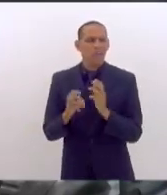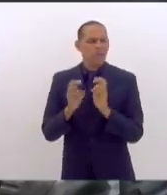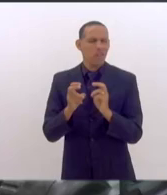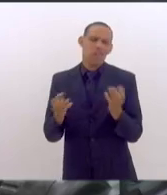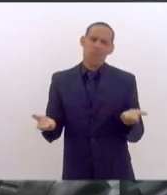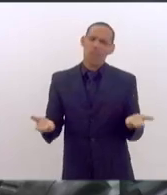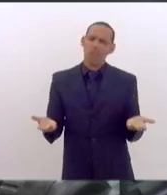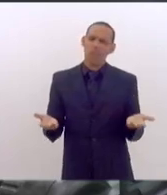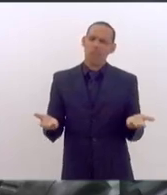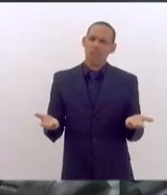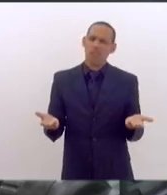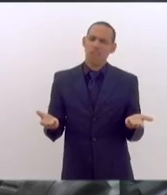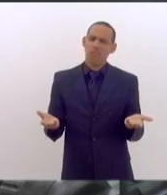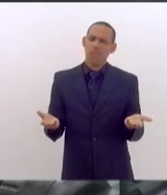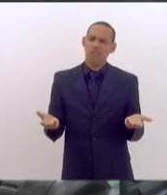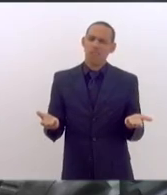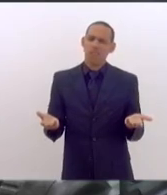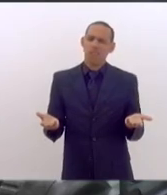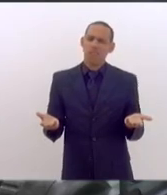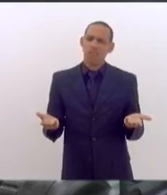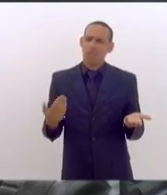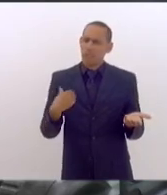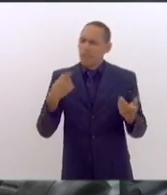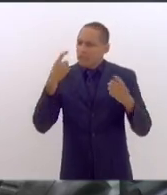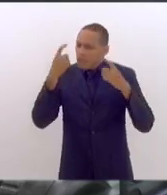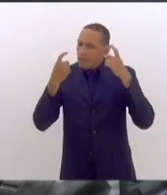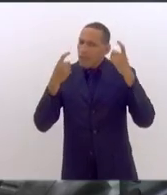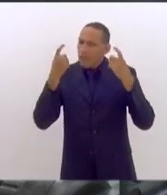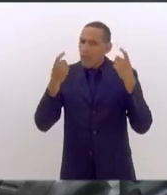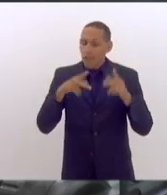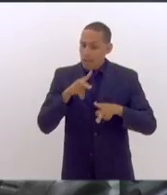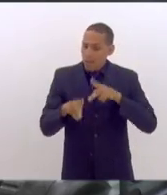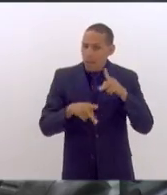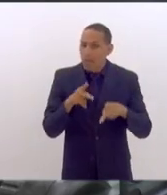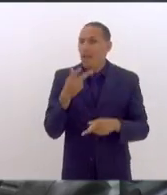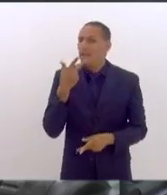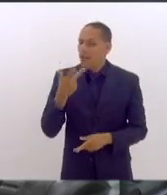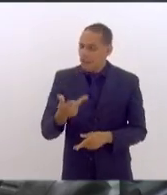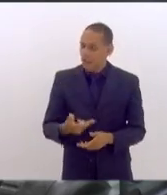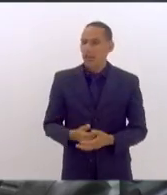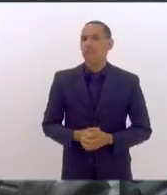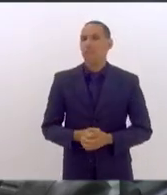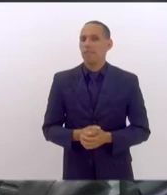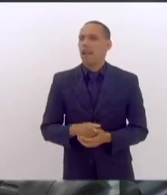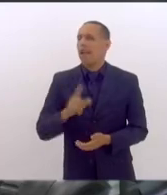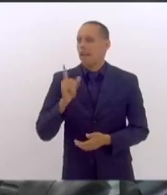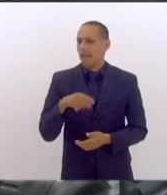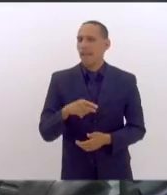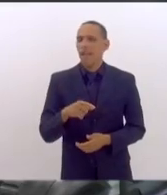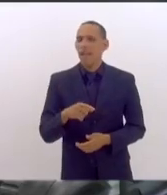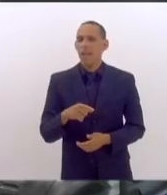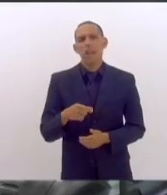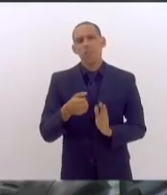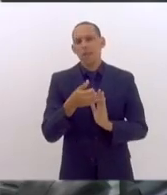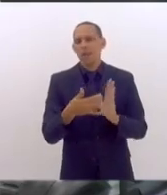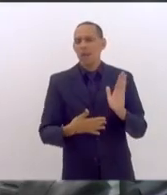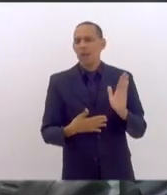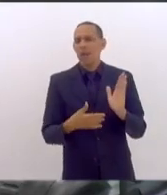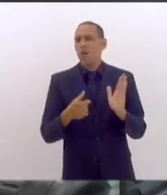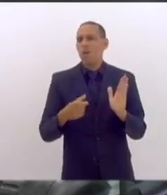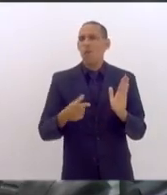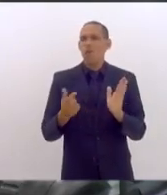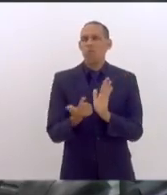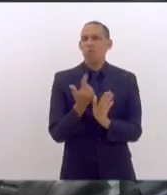então do transporte Ferroviário e essa preocupação EA população tem falado muito sobre isso é uma matéria asinha dele tá na massa mas